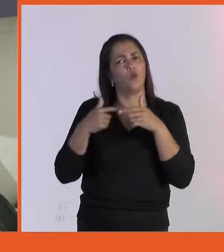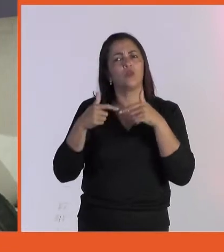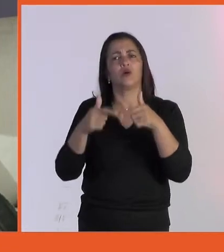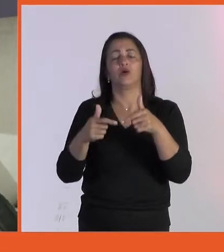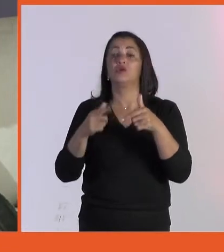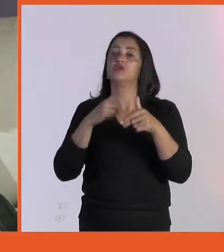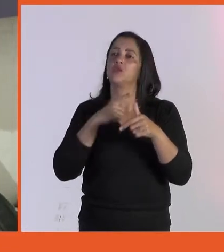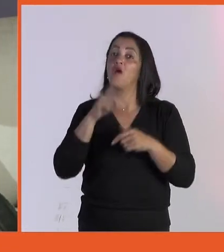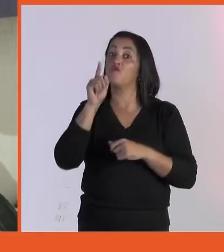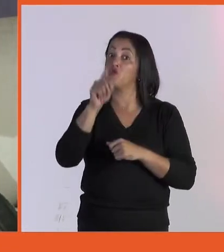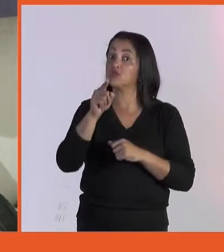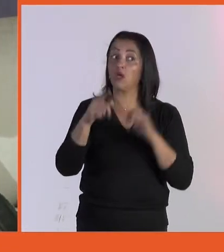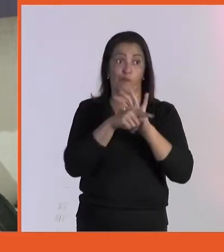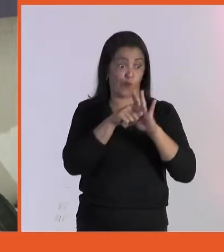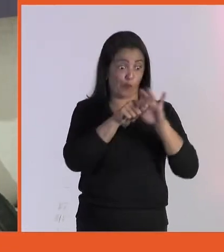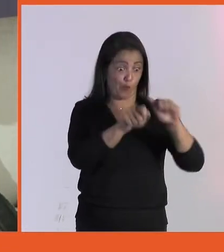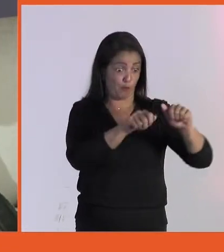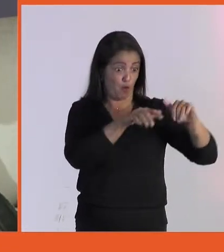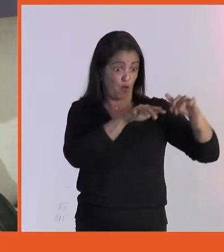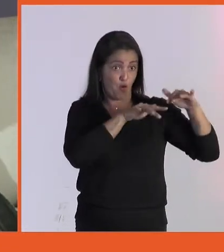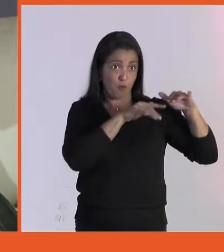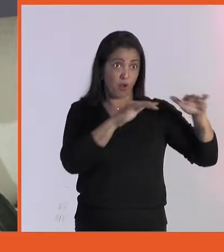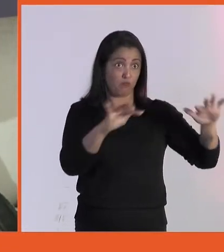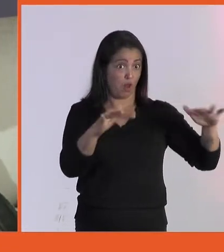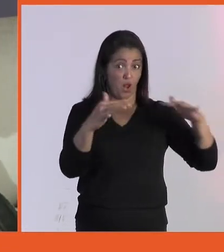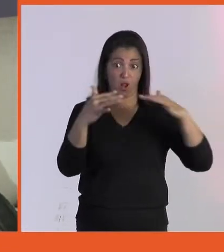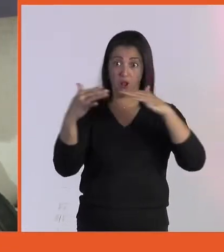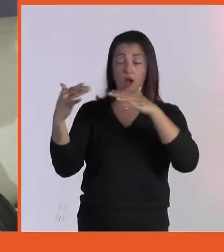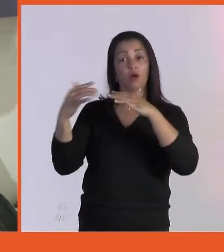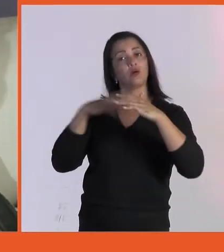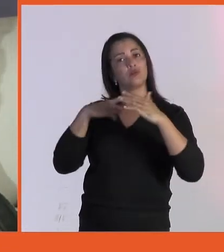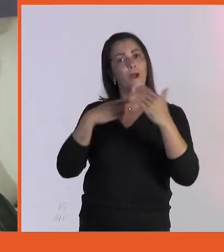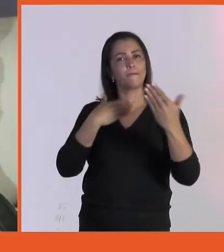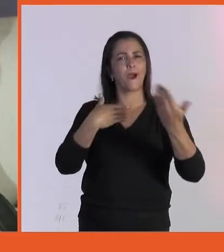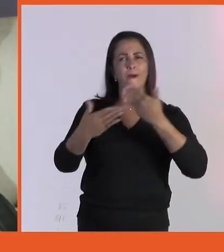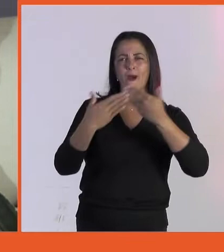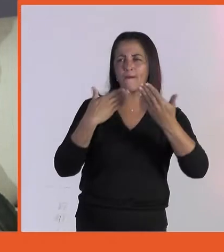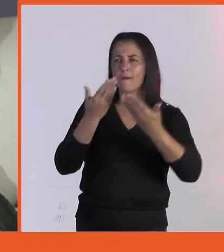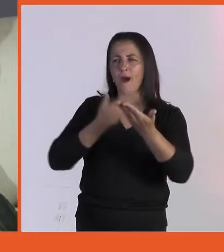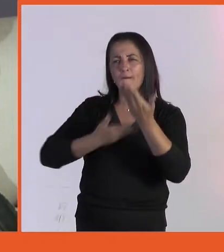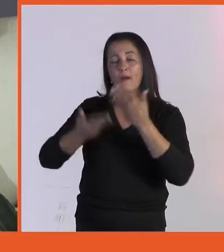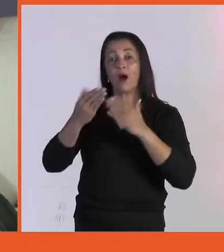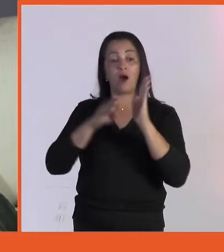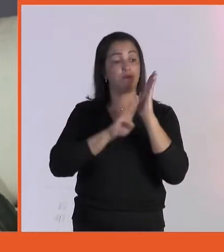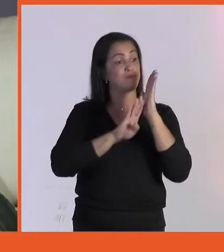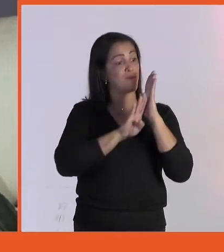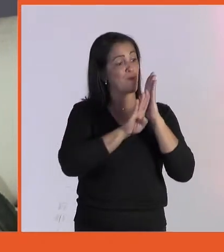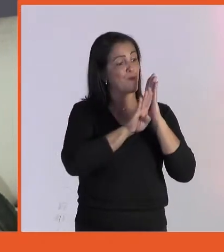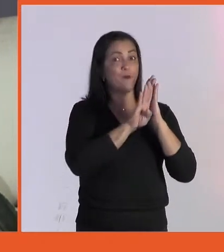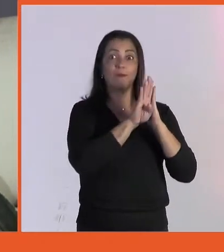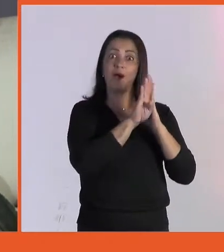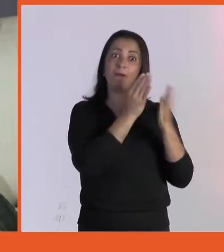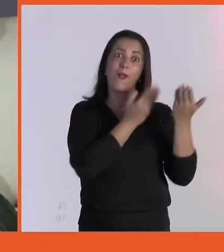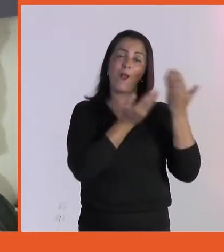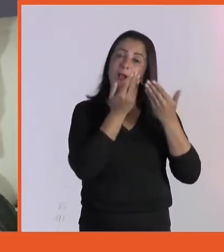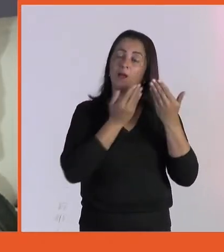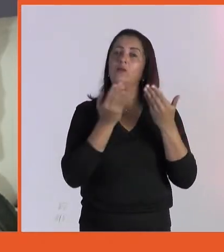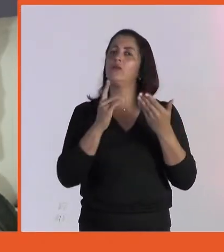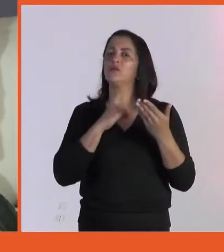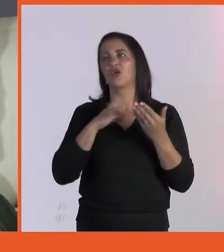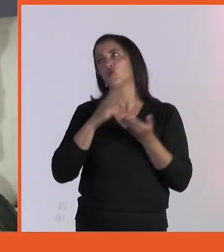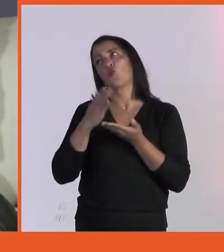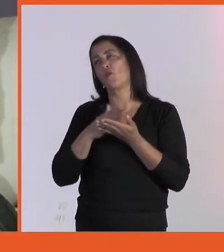você ver que o público que está com você está engajando, está curtindo, está comentando as suas coisas. No começo do nosso canal, a